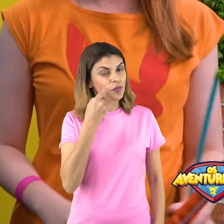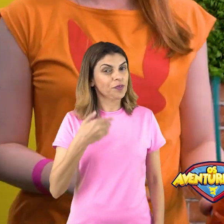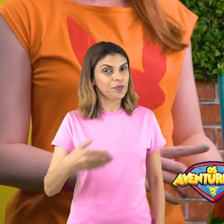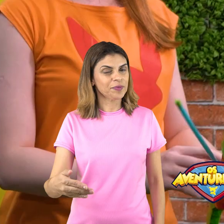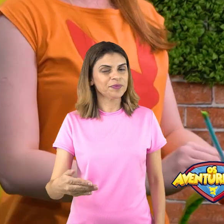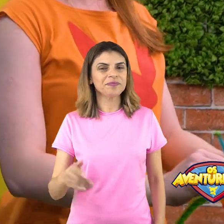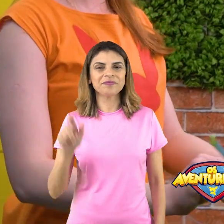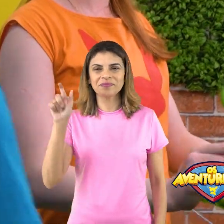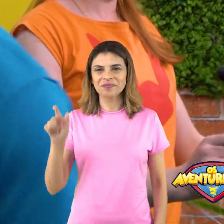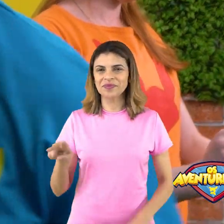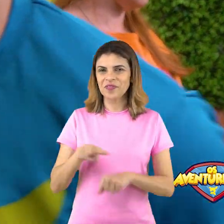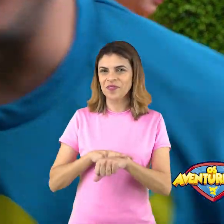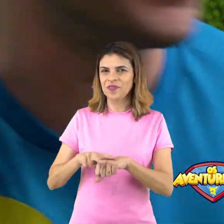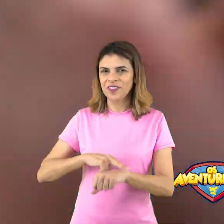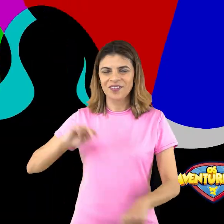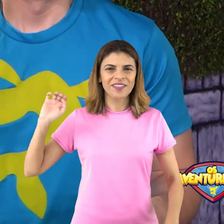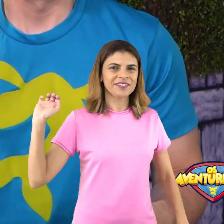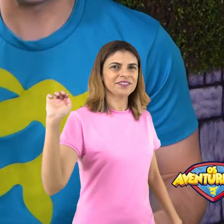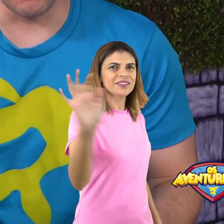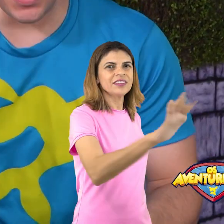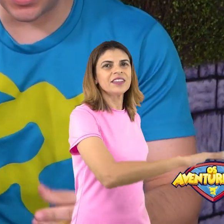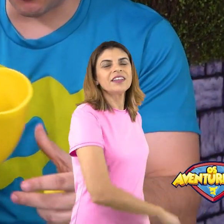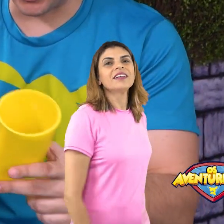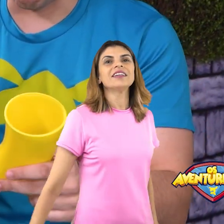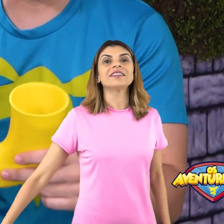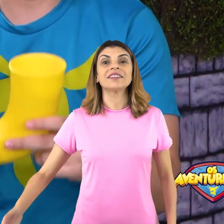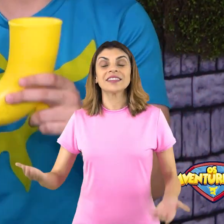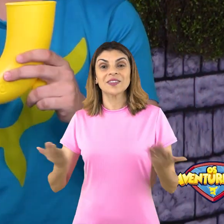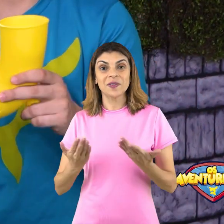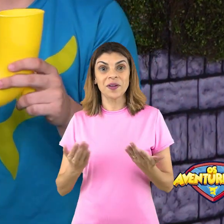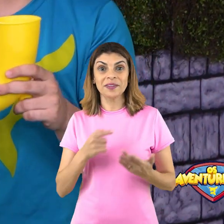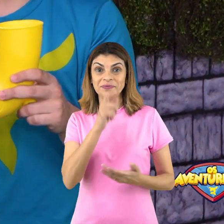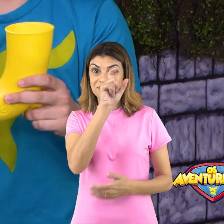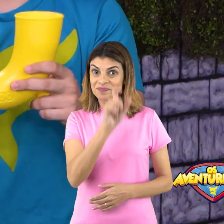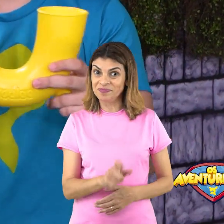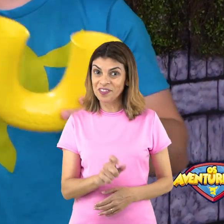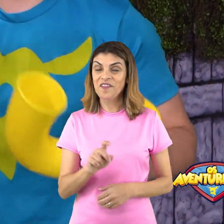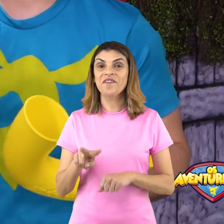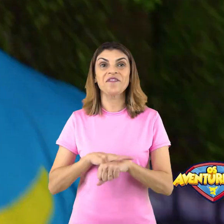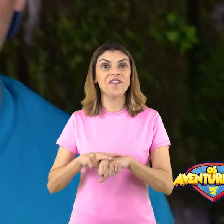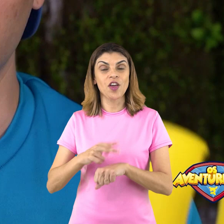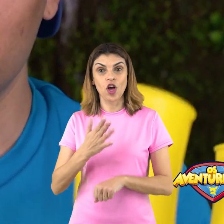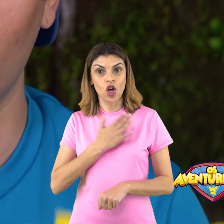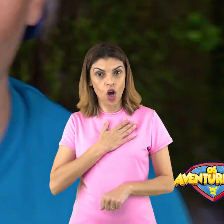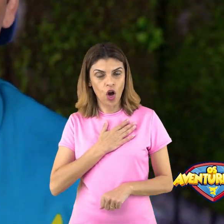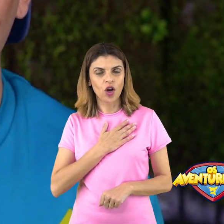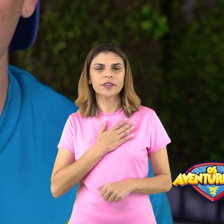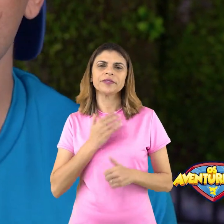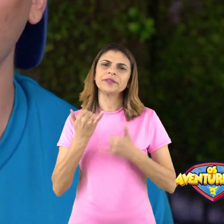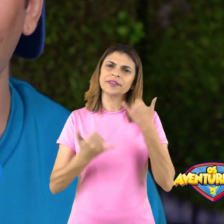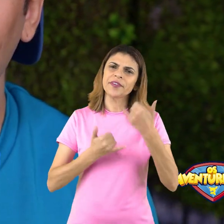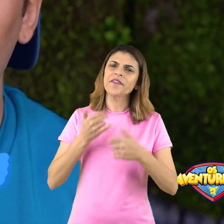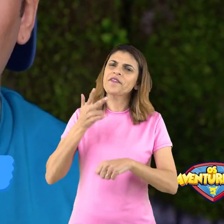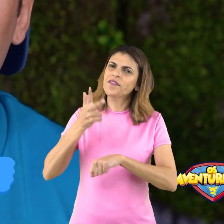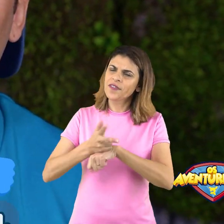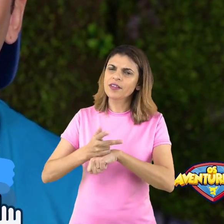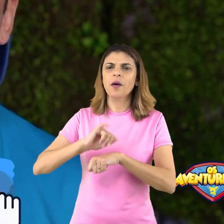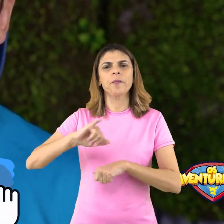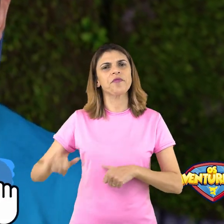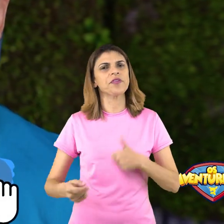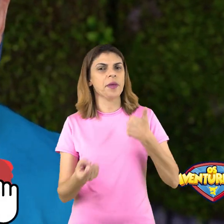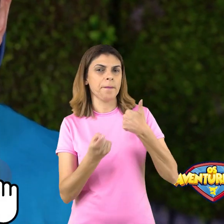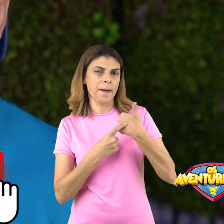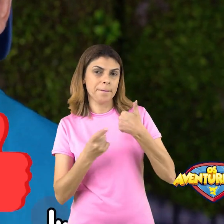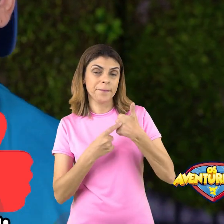brinquedo do aventureiro verde agora. Valeu! Estamos aqui agora com o aventureiro verde. Se vocês gostam desse tipo de vídeo, já deixa o like aí, porque a gente faz